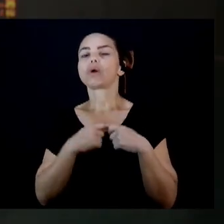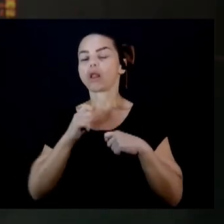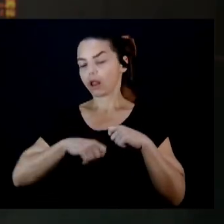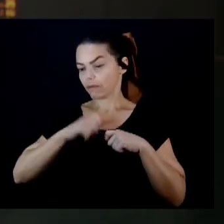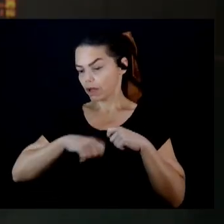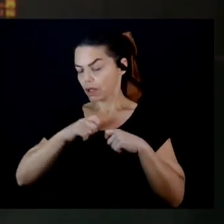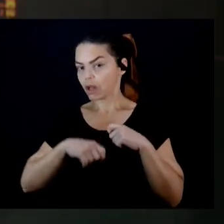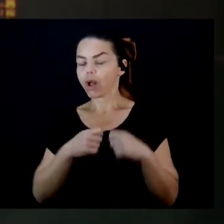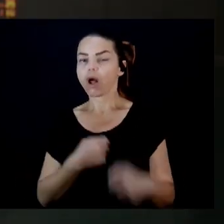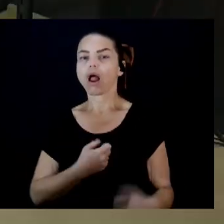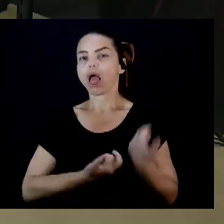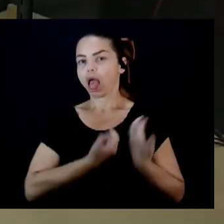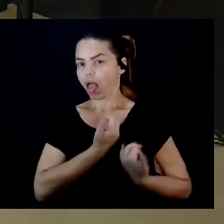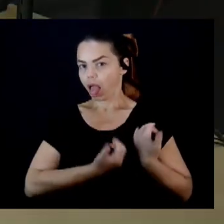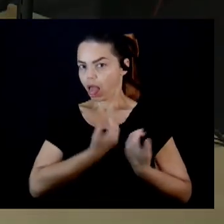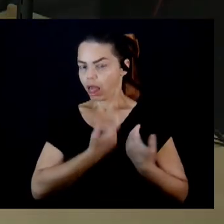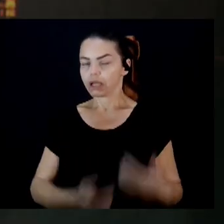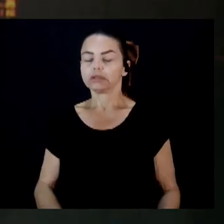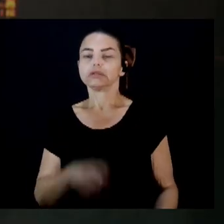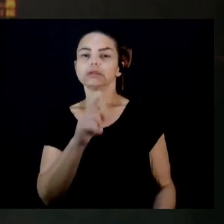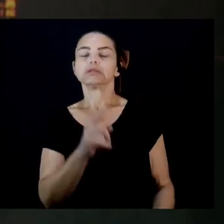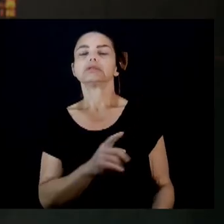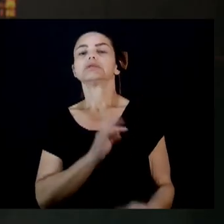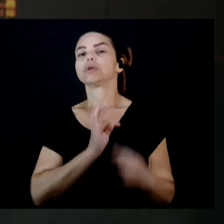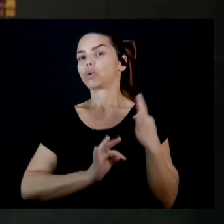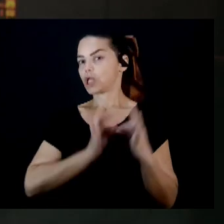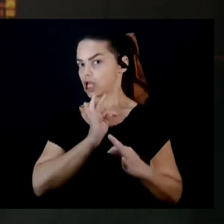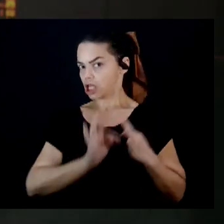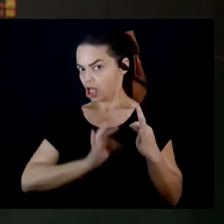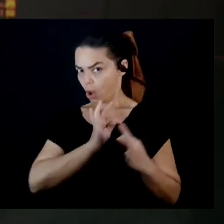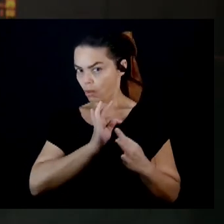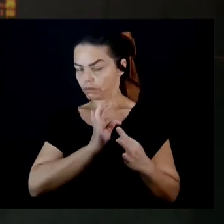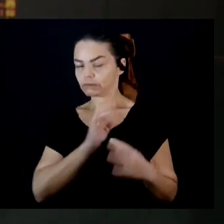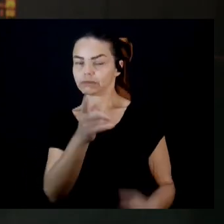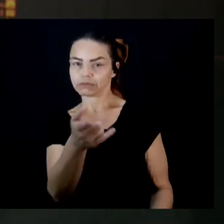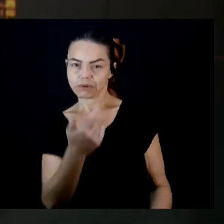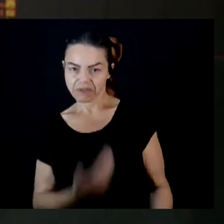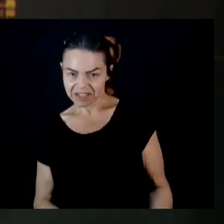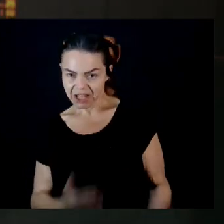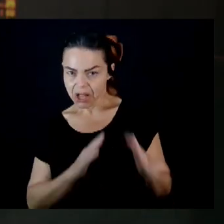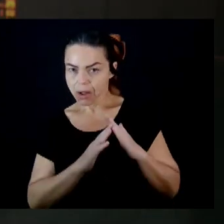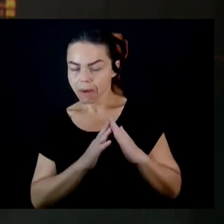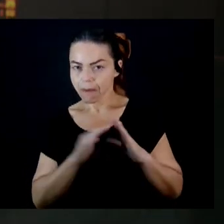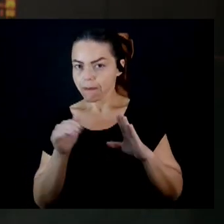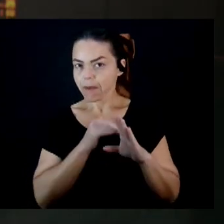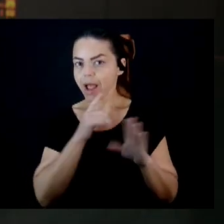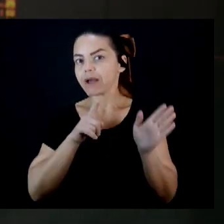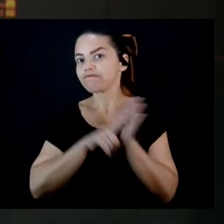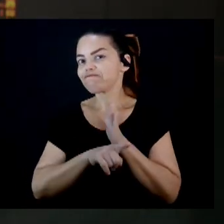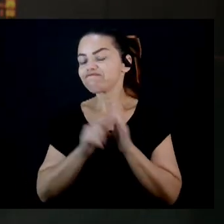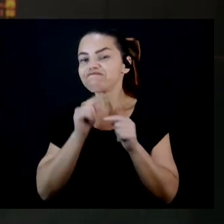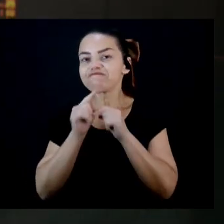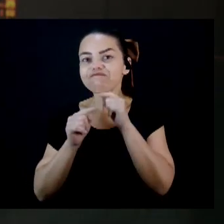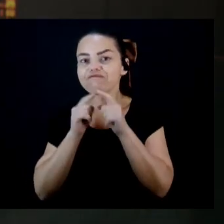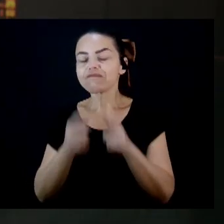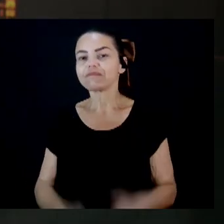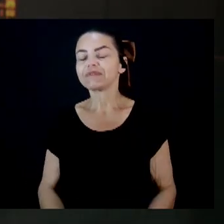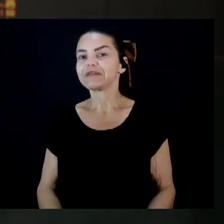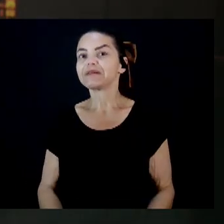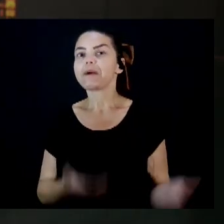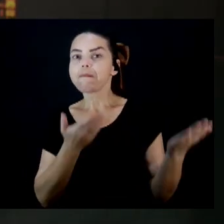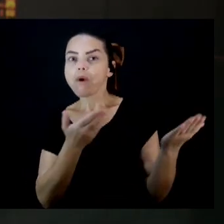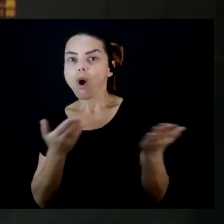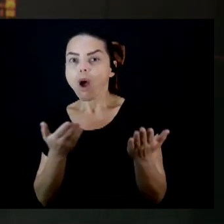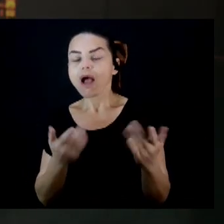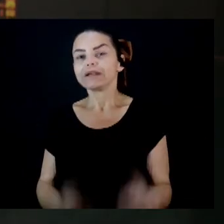nossas convidadas e você aí de casa, é claro, mande a sua pergunta, também está convidado a vir com a gente. O WhatsApp da